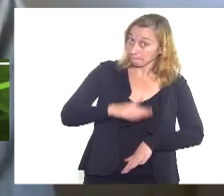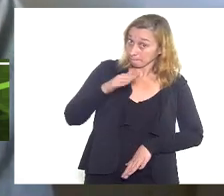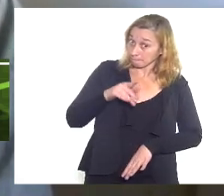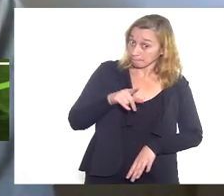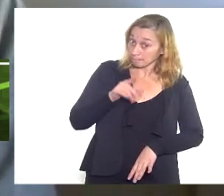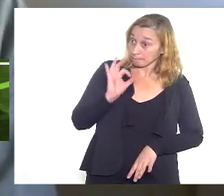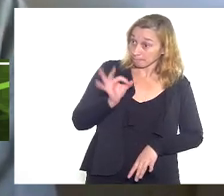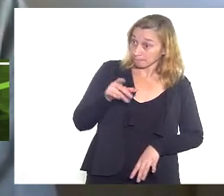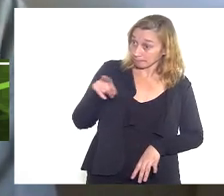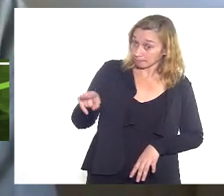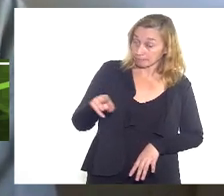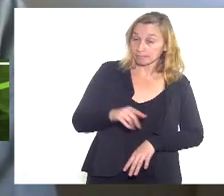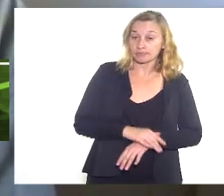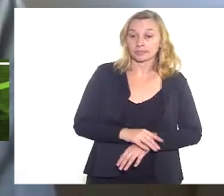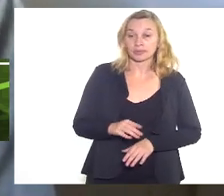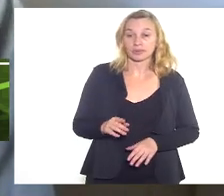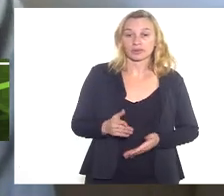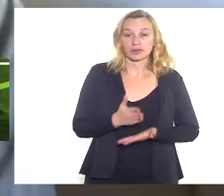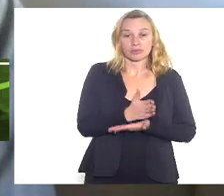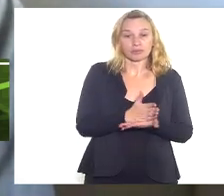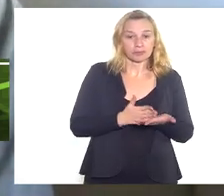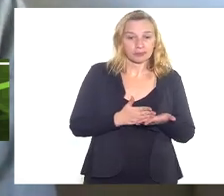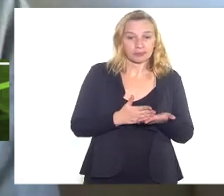específico, com parte de,